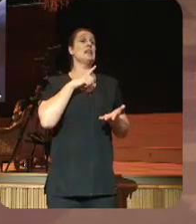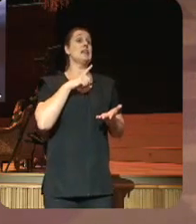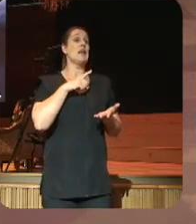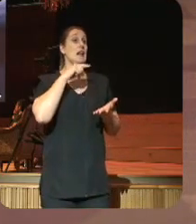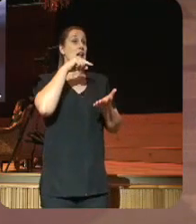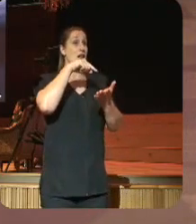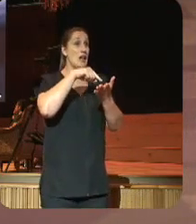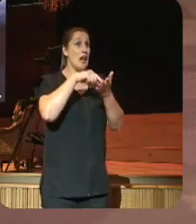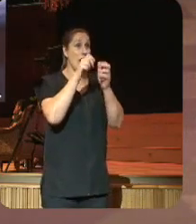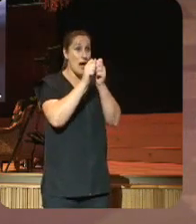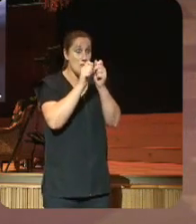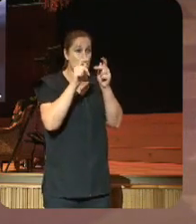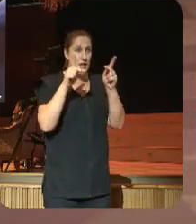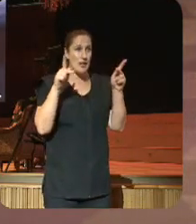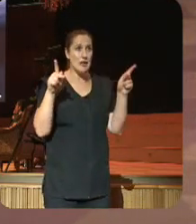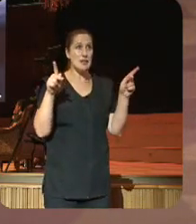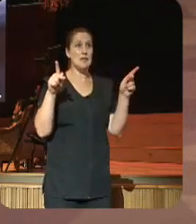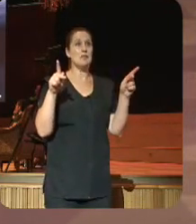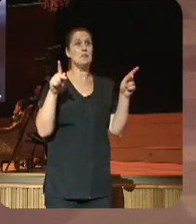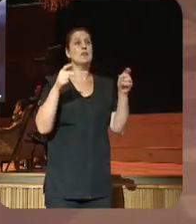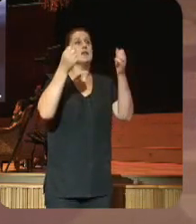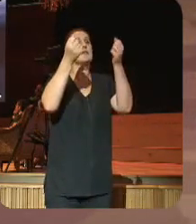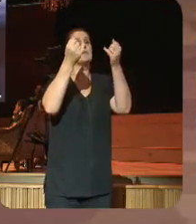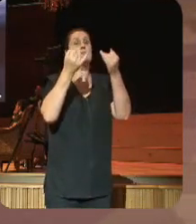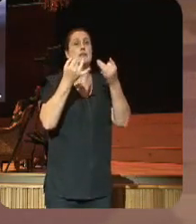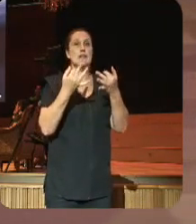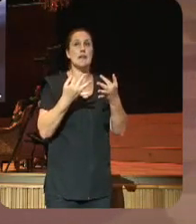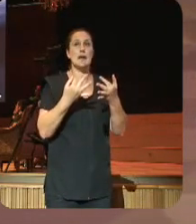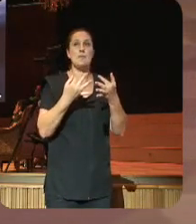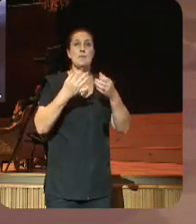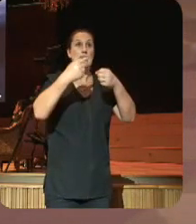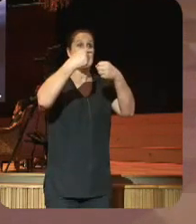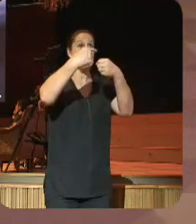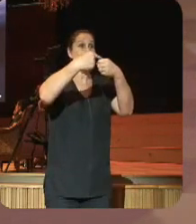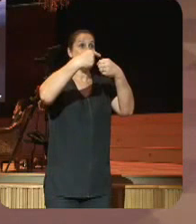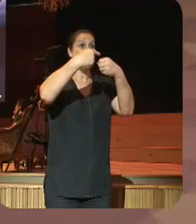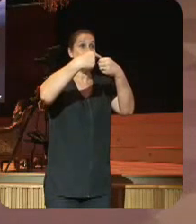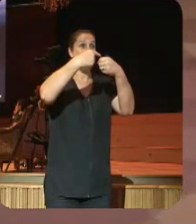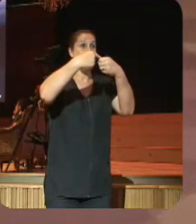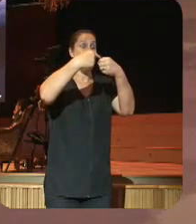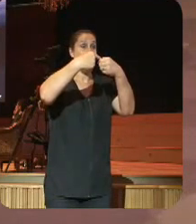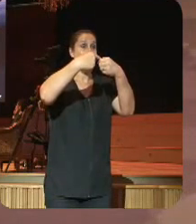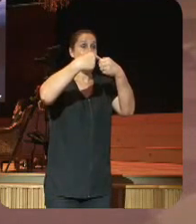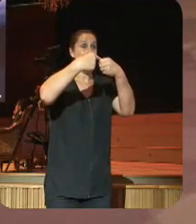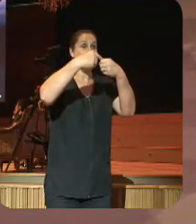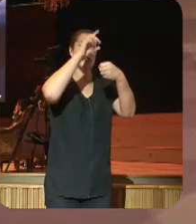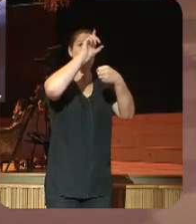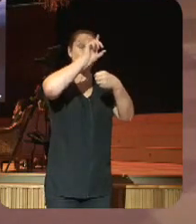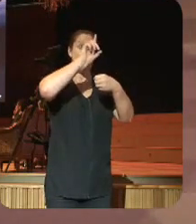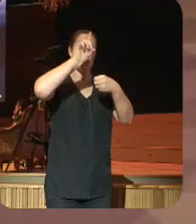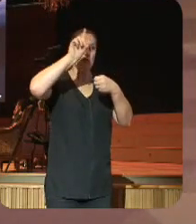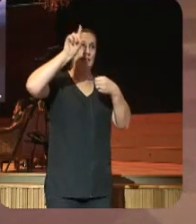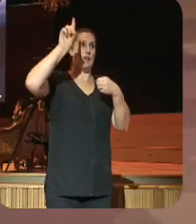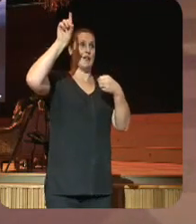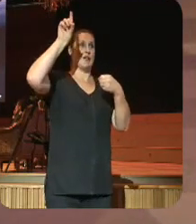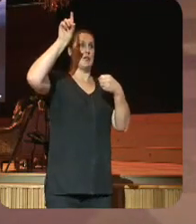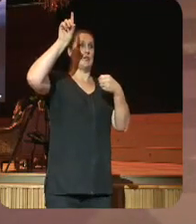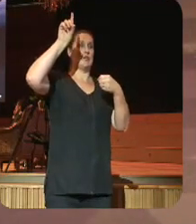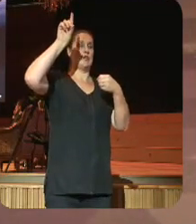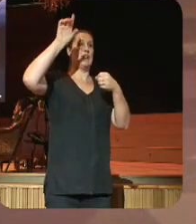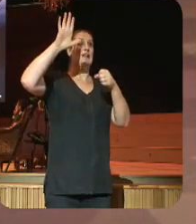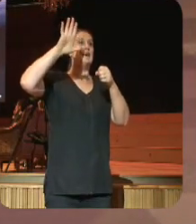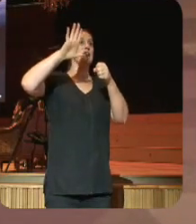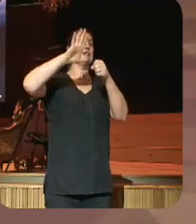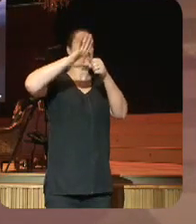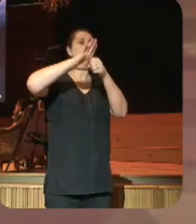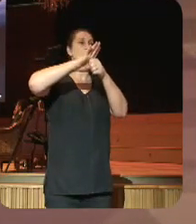muito engraçado, que ele disse assim: e a cidade de Deus, a Nova Jerusalém, era coberta